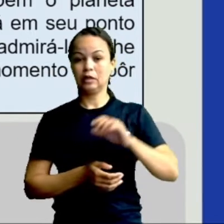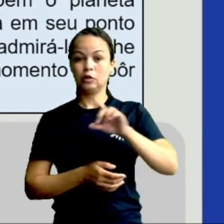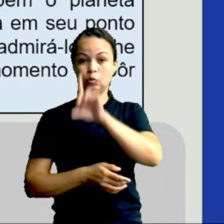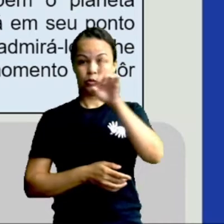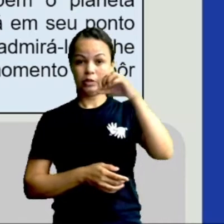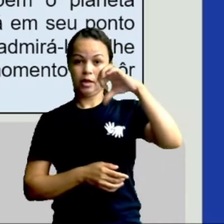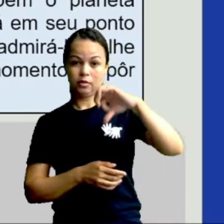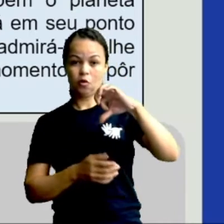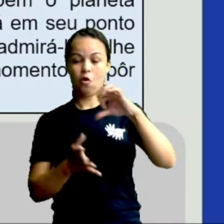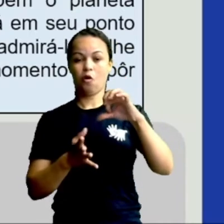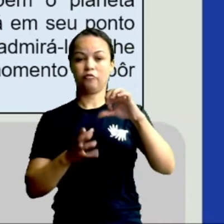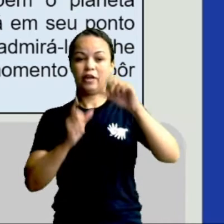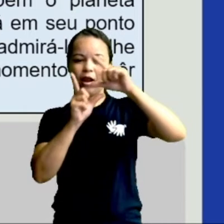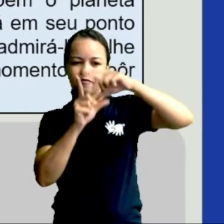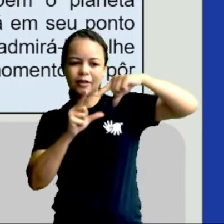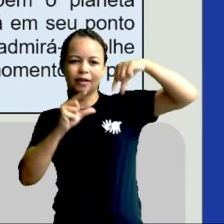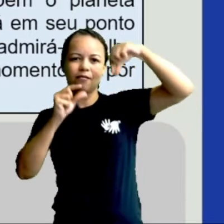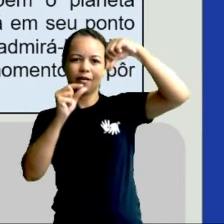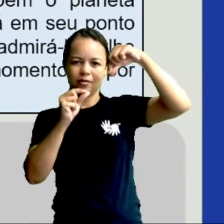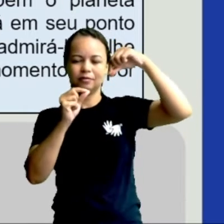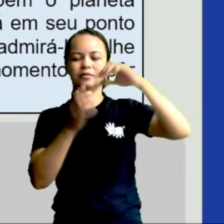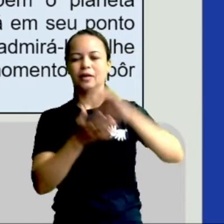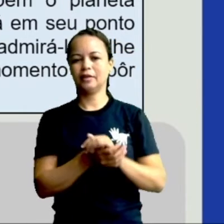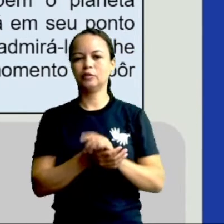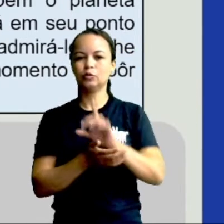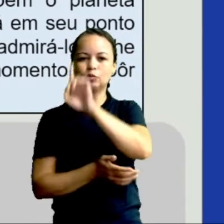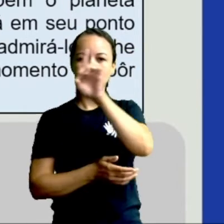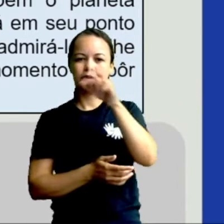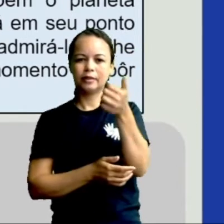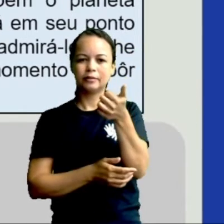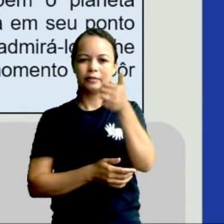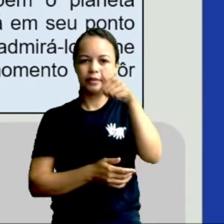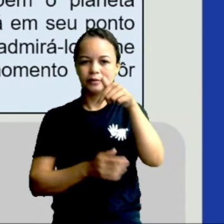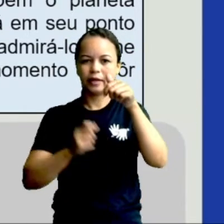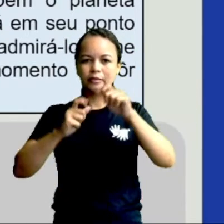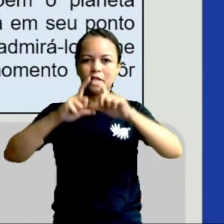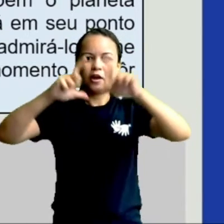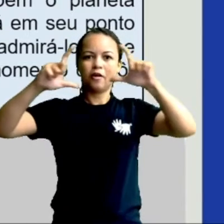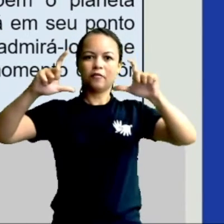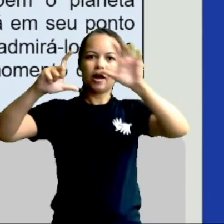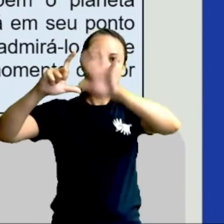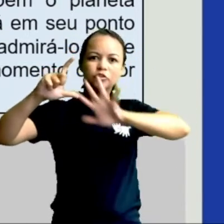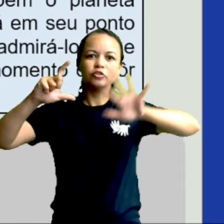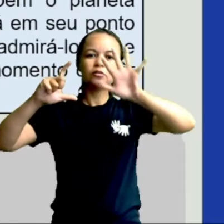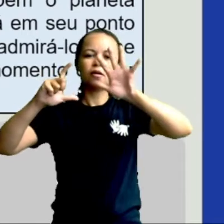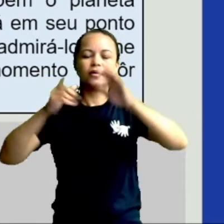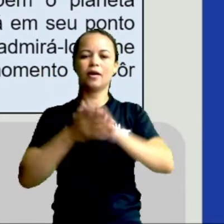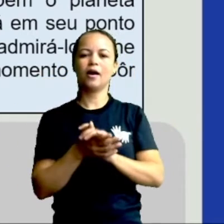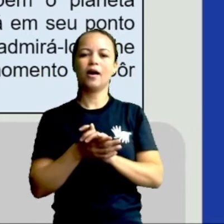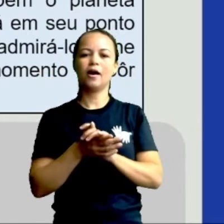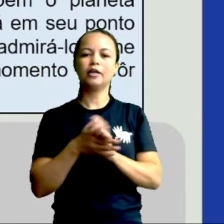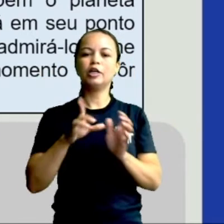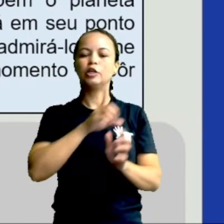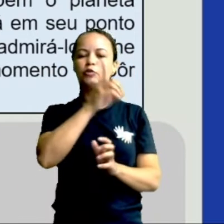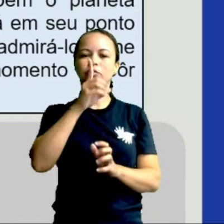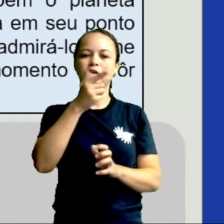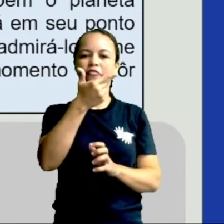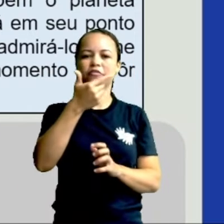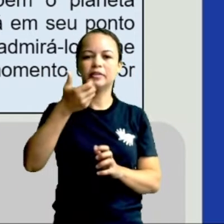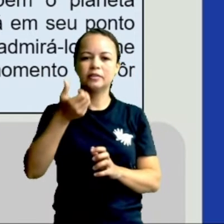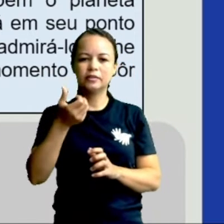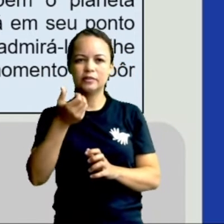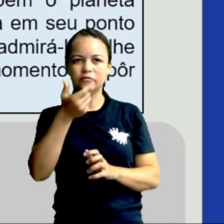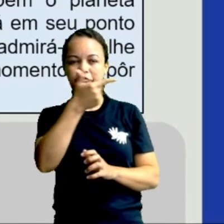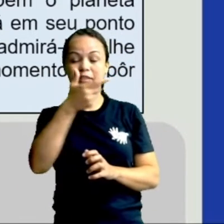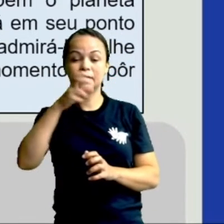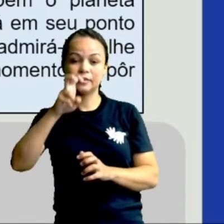ela vai estar crescente. No dia 17 de janeiro, ela vai estar cheia. E depois, 25, ela vai estar minguante, onde